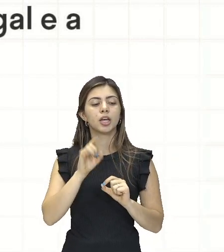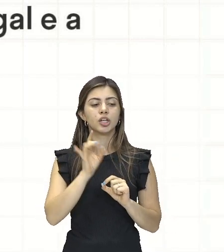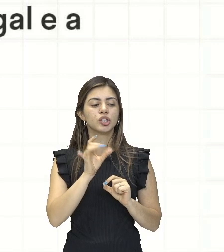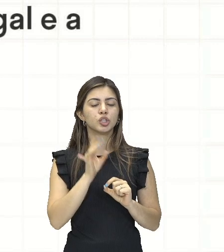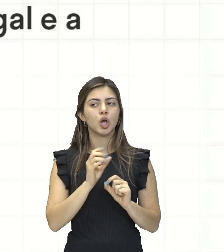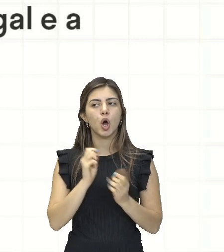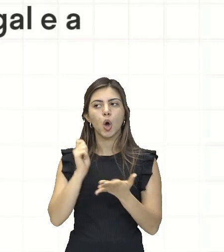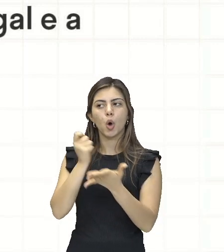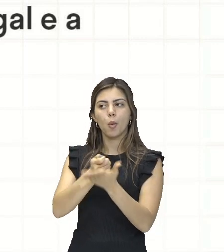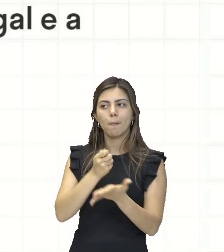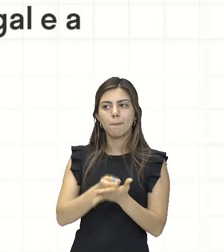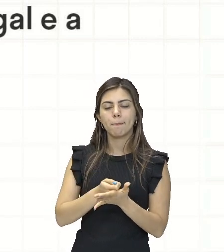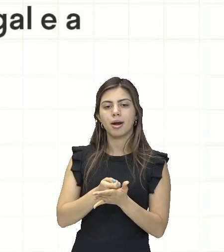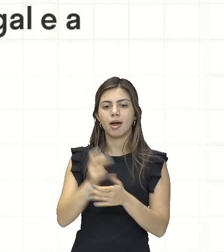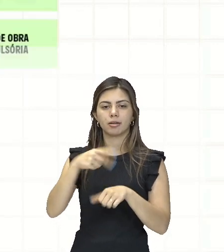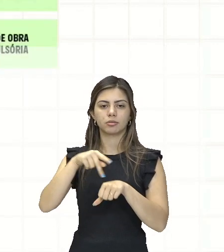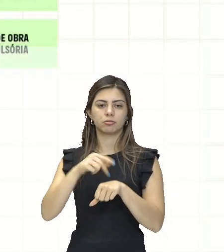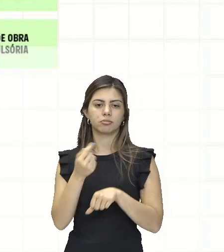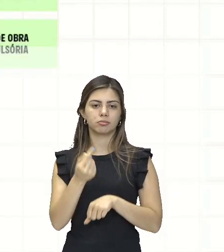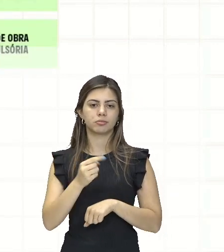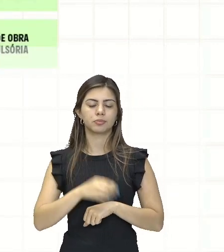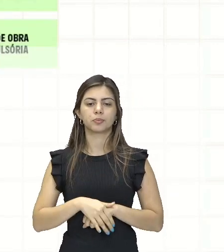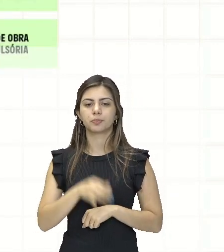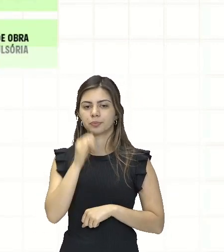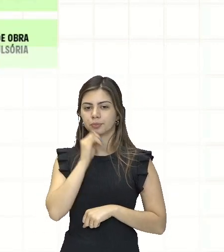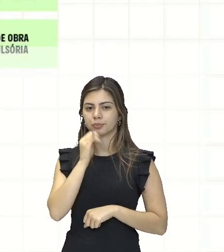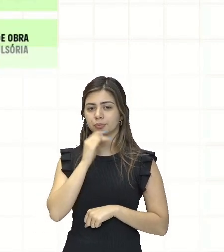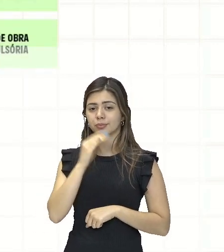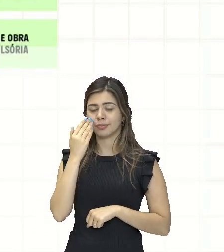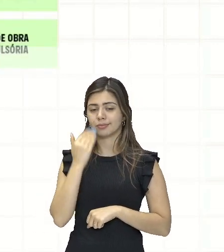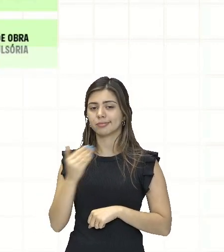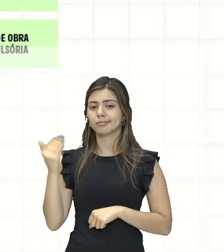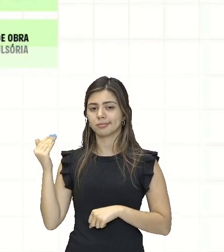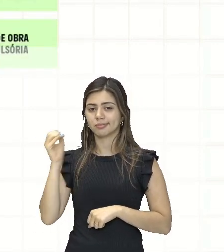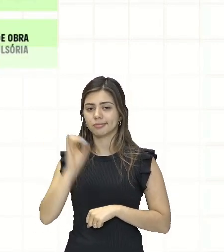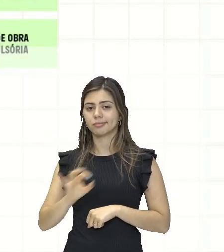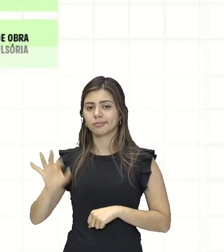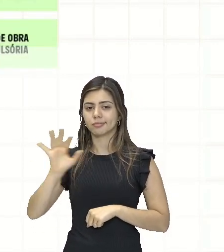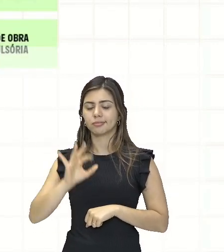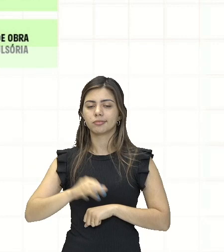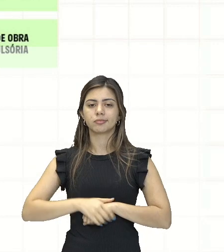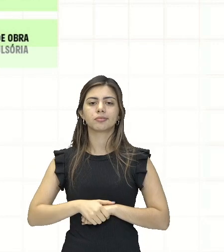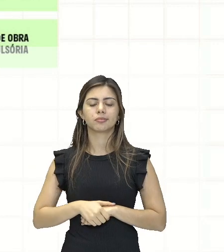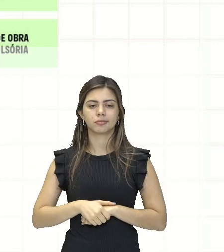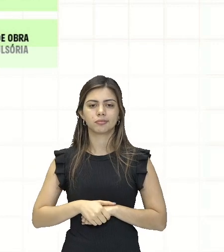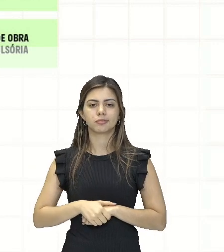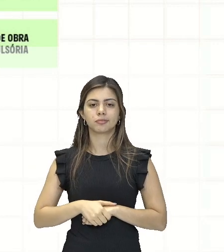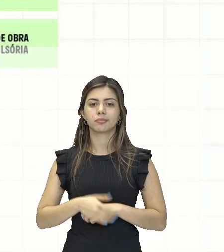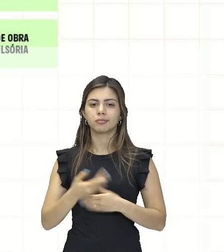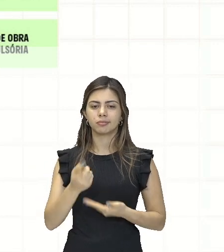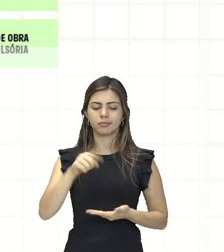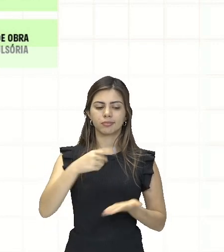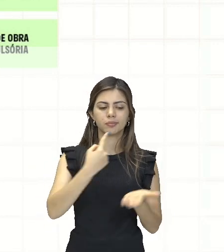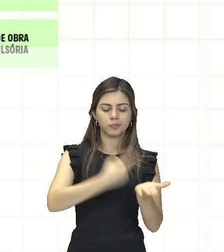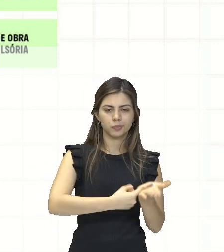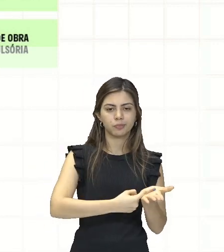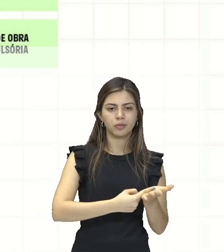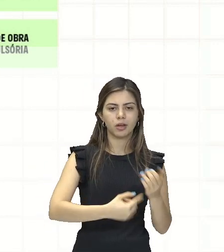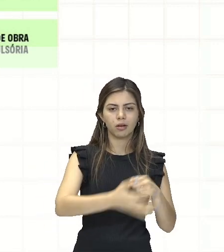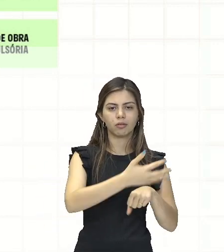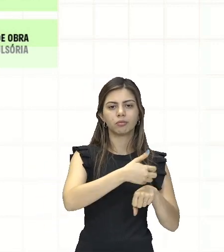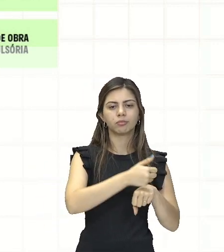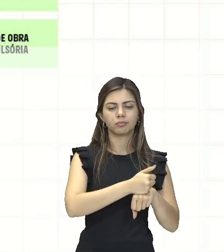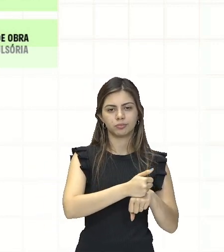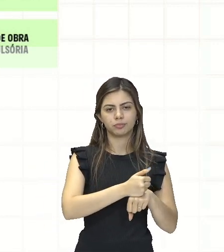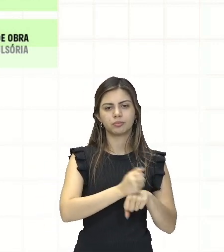vamos observar aqui na nossa próxima imagem, né? Que é do Pacto Colonial. Quando se fala de